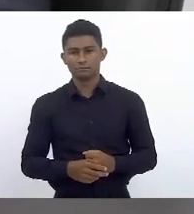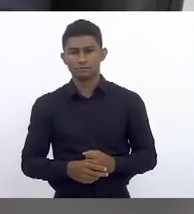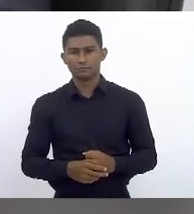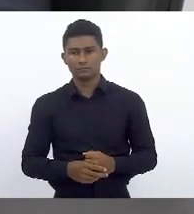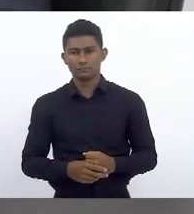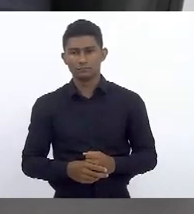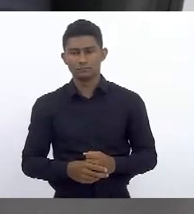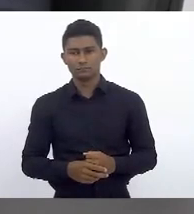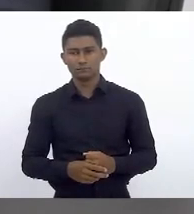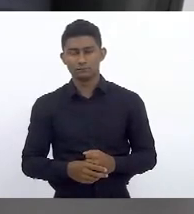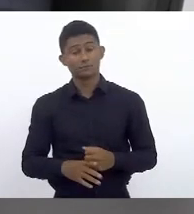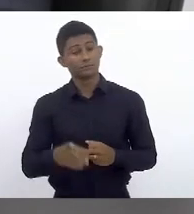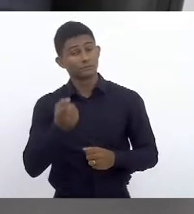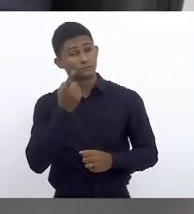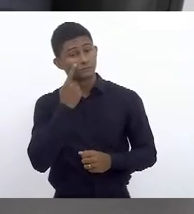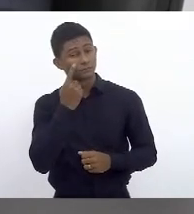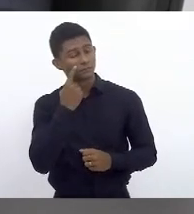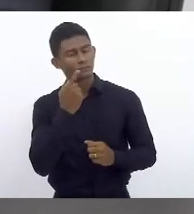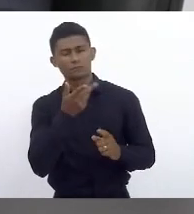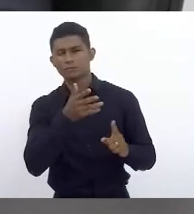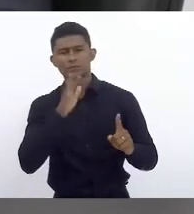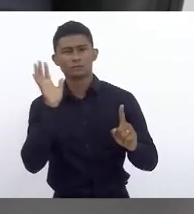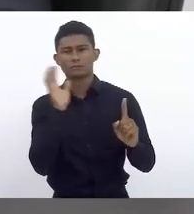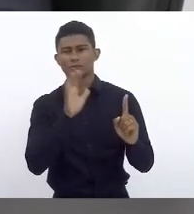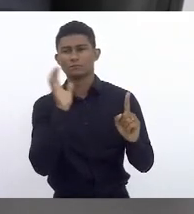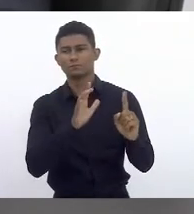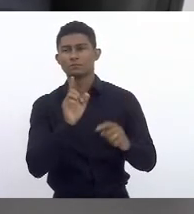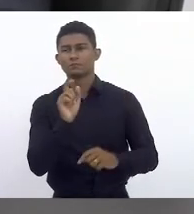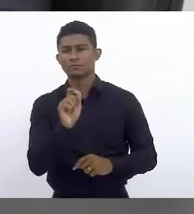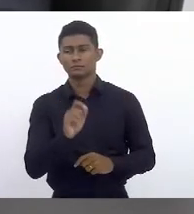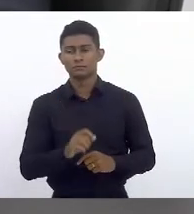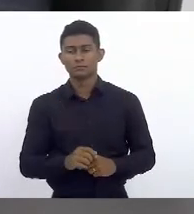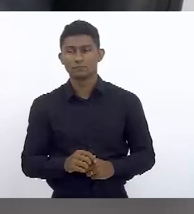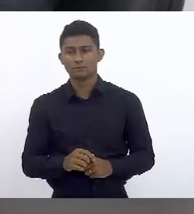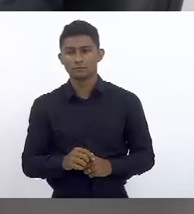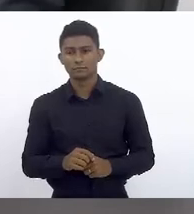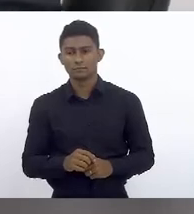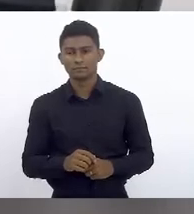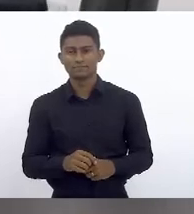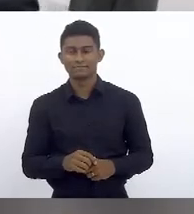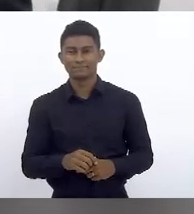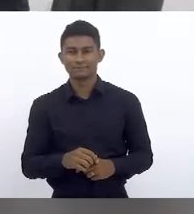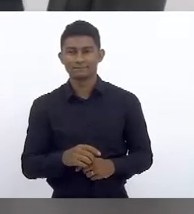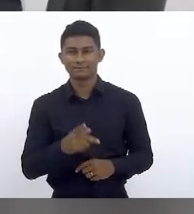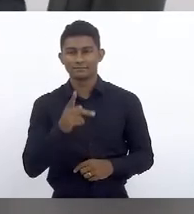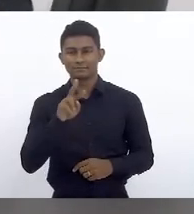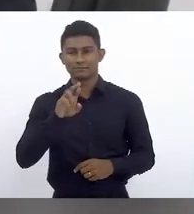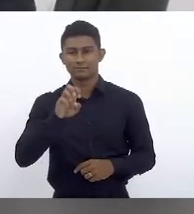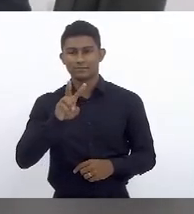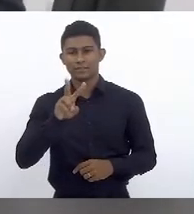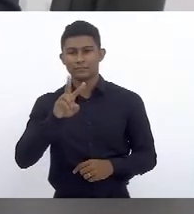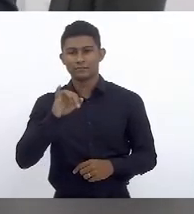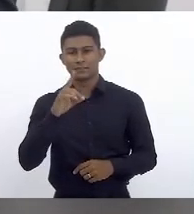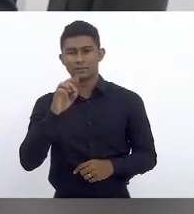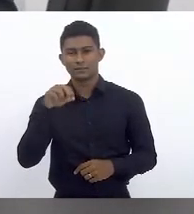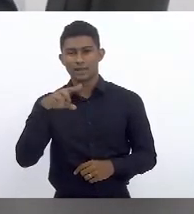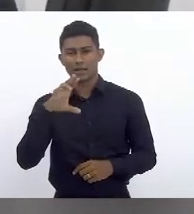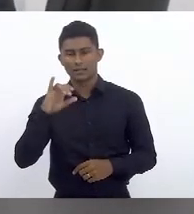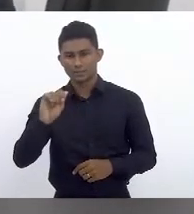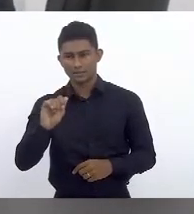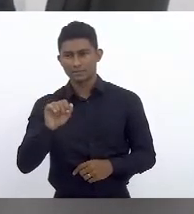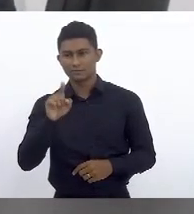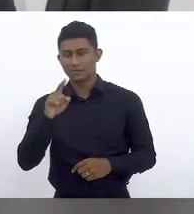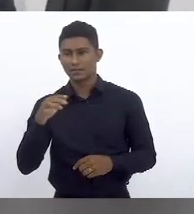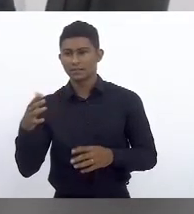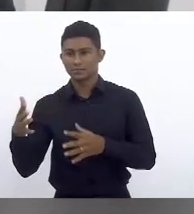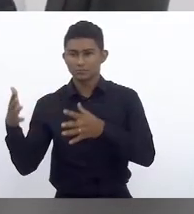Ver o impacto disso em relação ao Rio Previdência, que foi quando o senhor chegou,